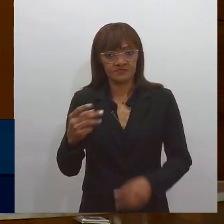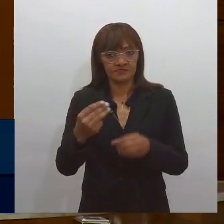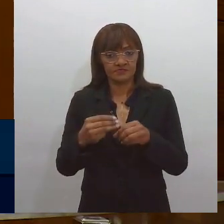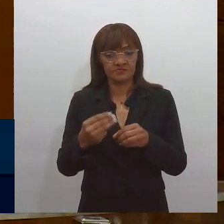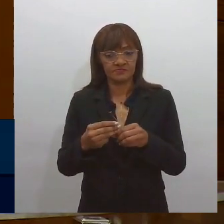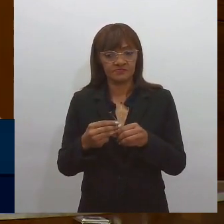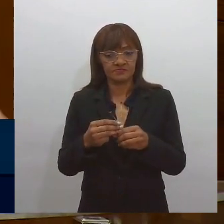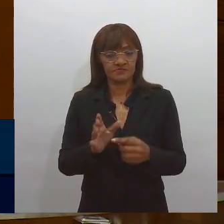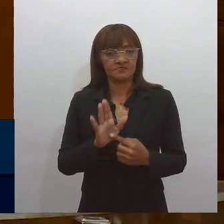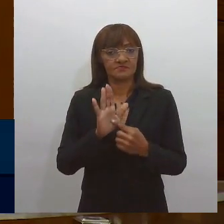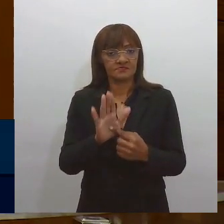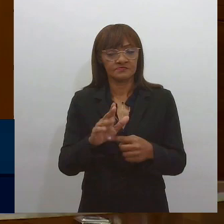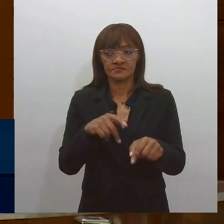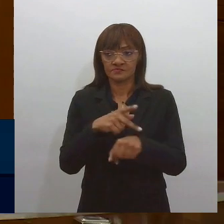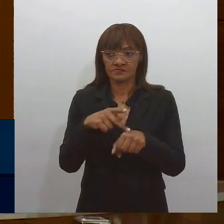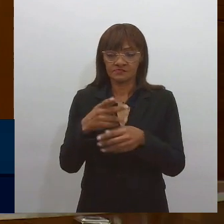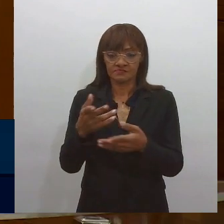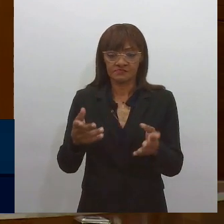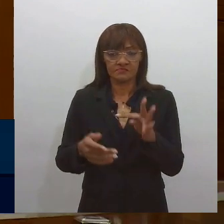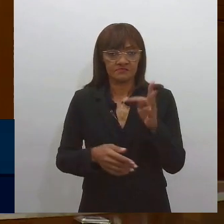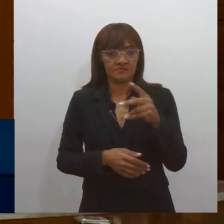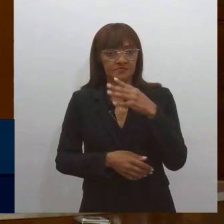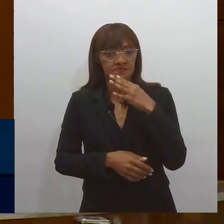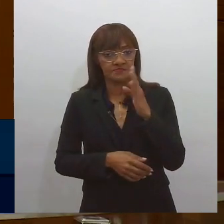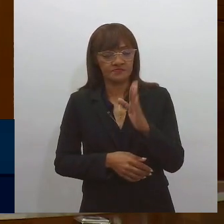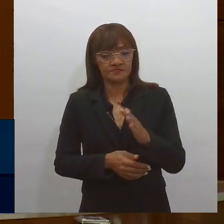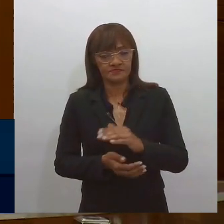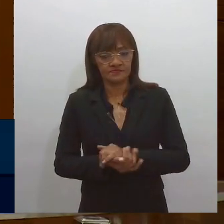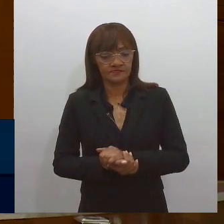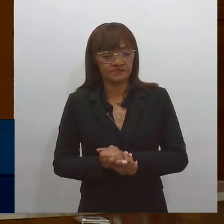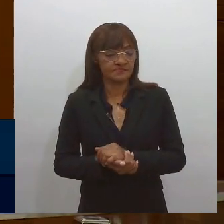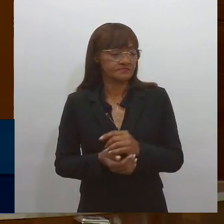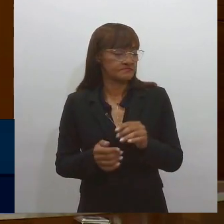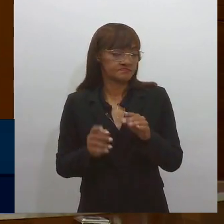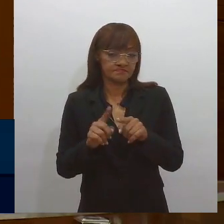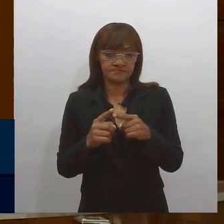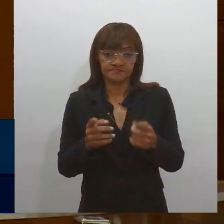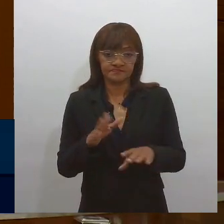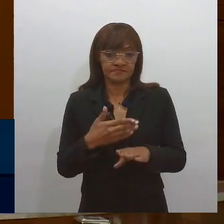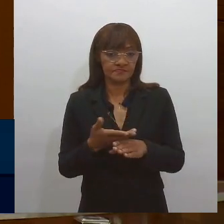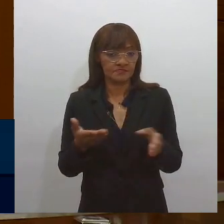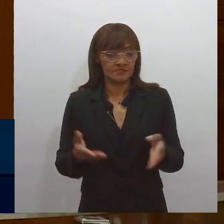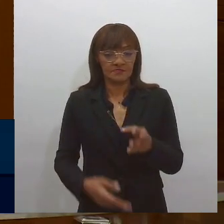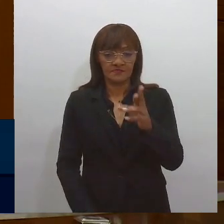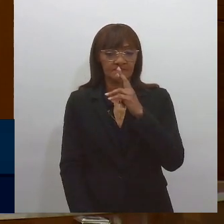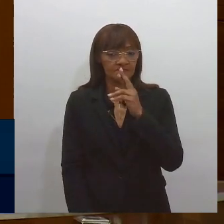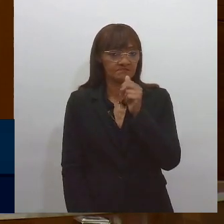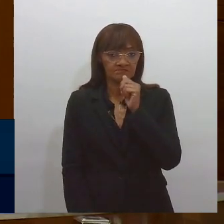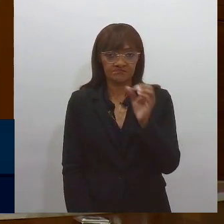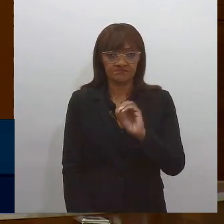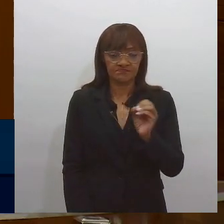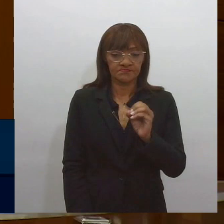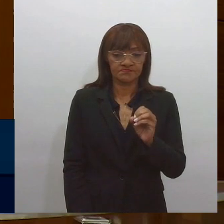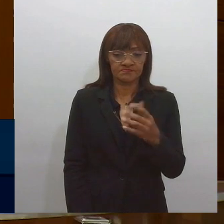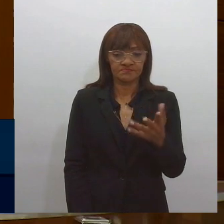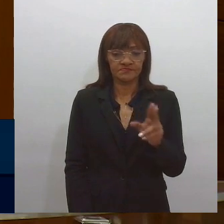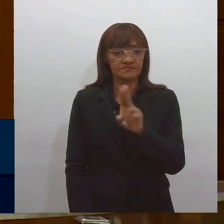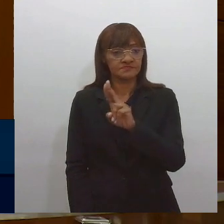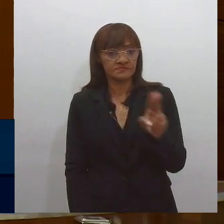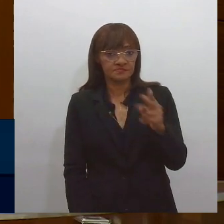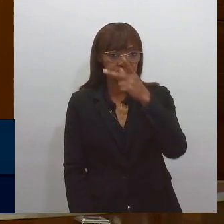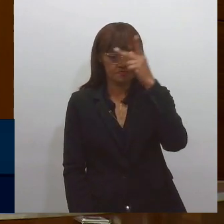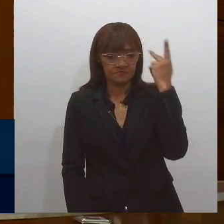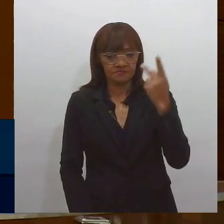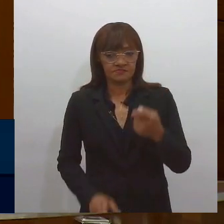solicitação infelizmente não chegou a resposta até agora e coisa simples os nomes das pessoas que integraram a comitiva quanto cada pessoa recebeu